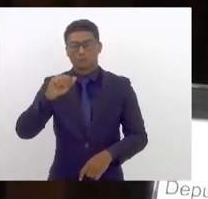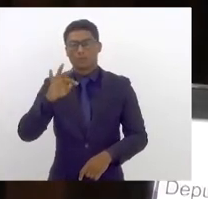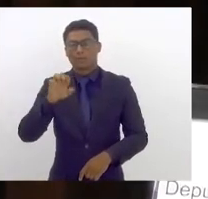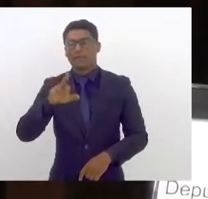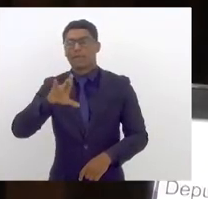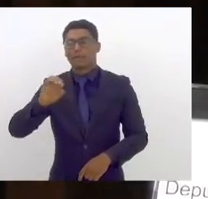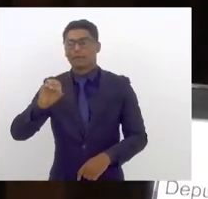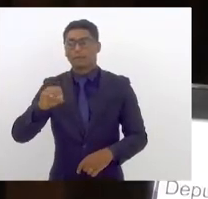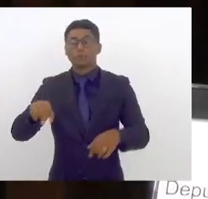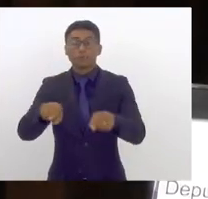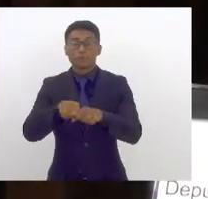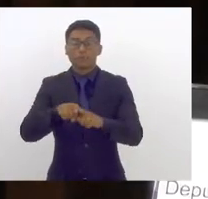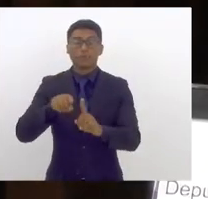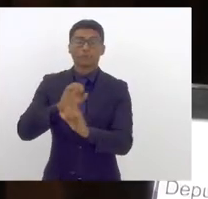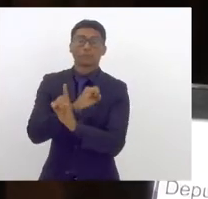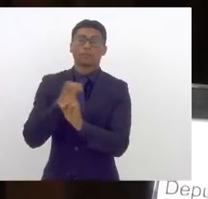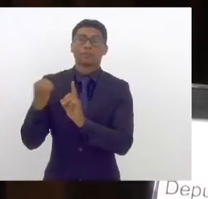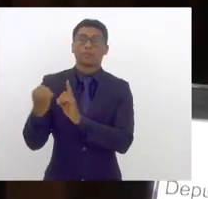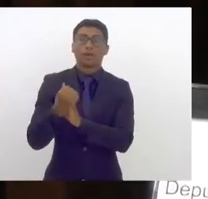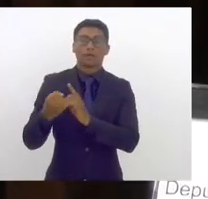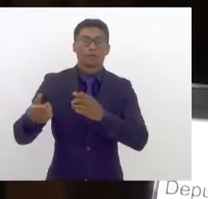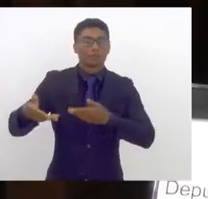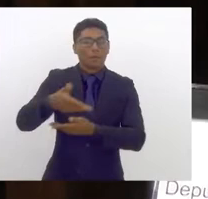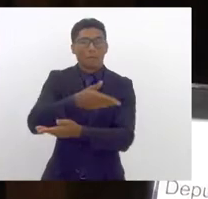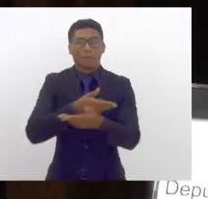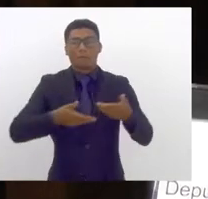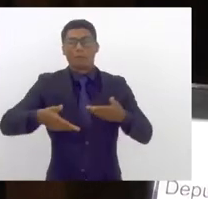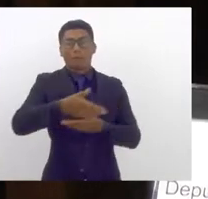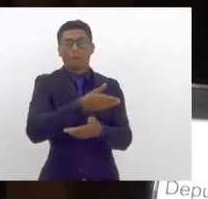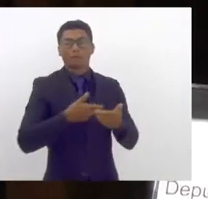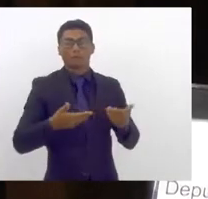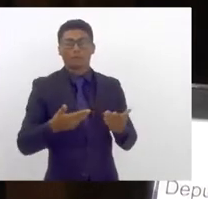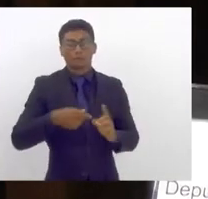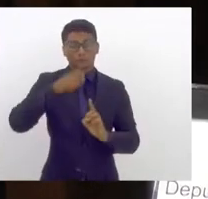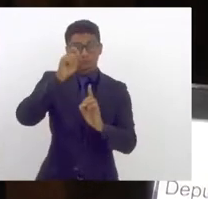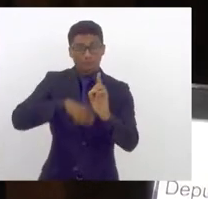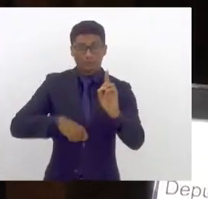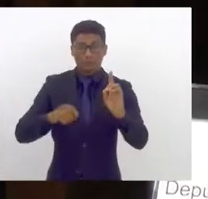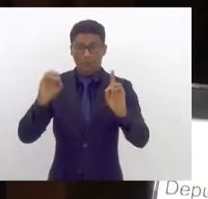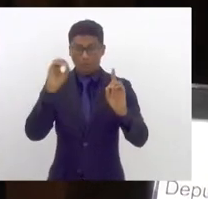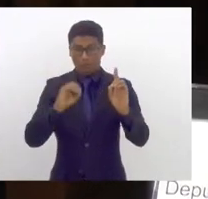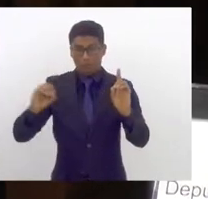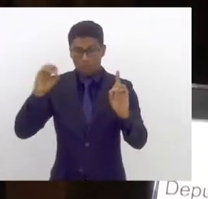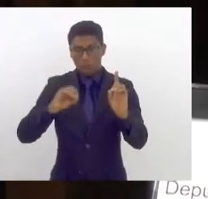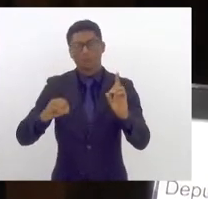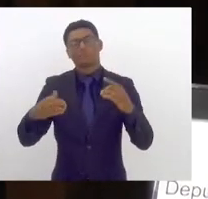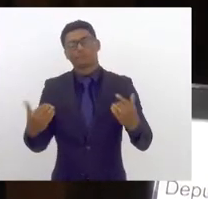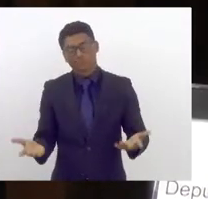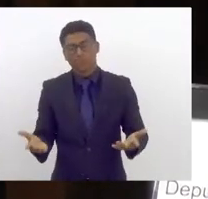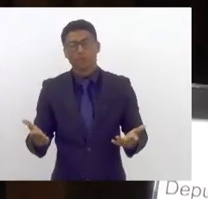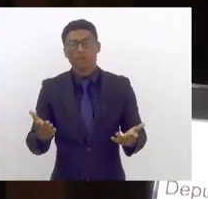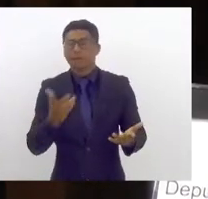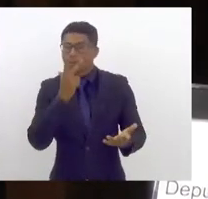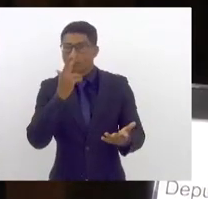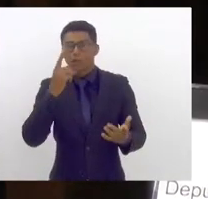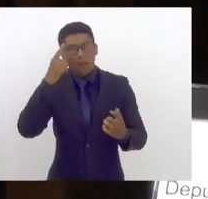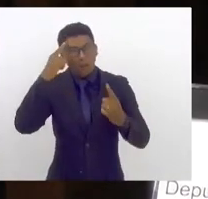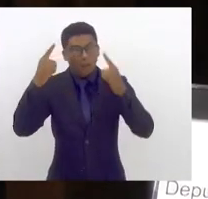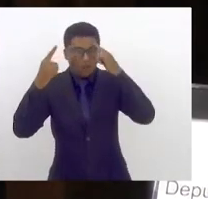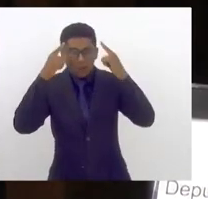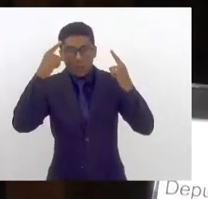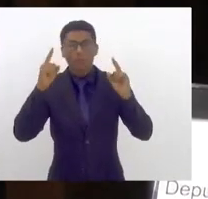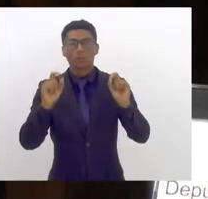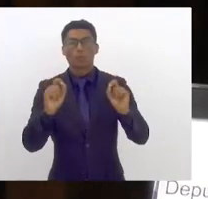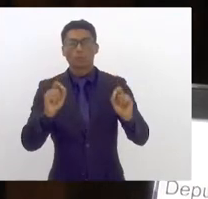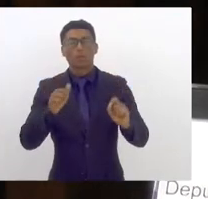dessas mulheres então a gente fala que a gente em outubro ressalta e relembra algumas a saúde